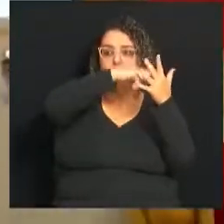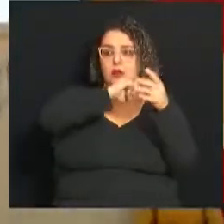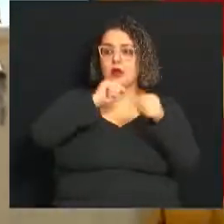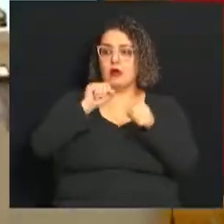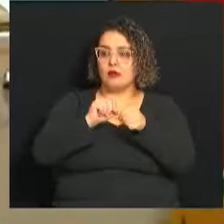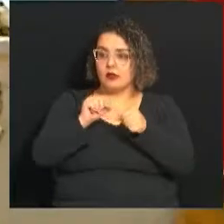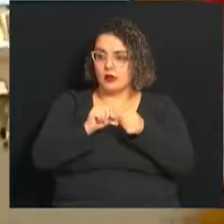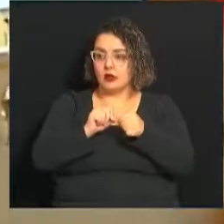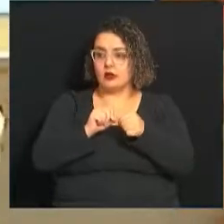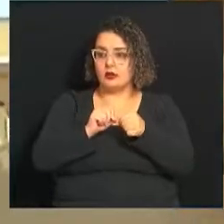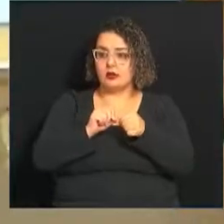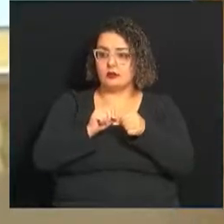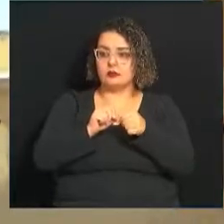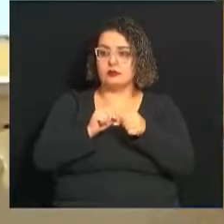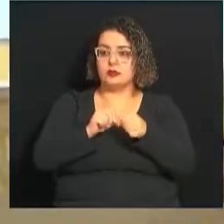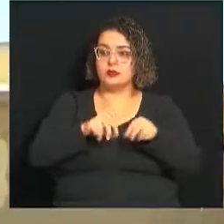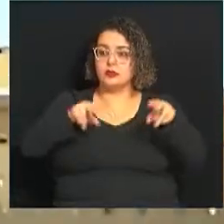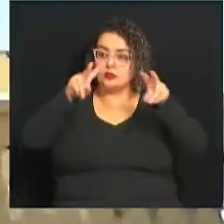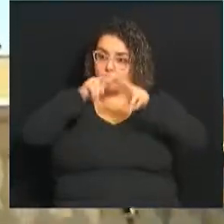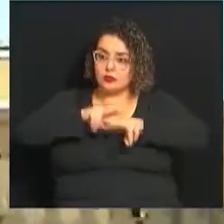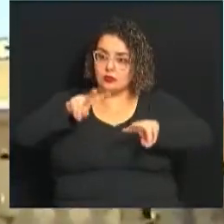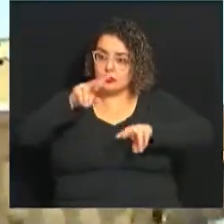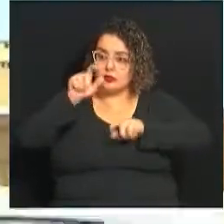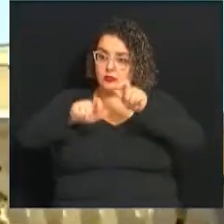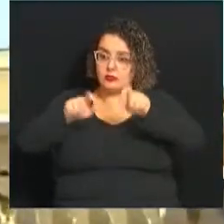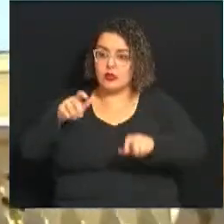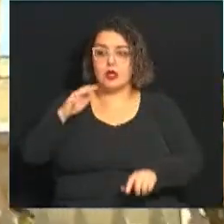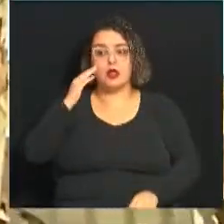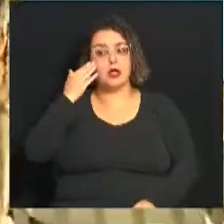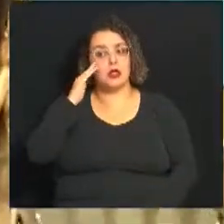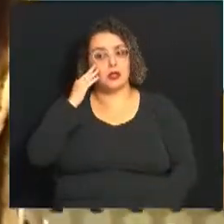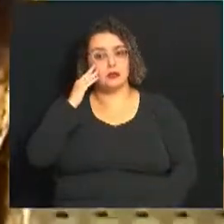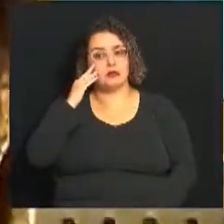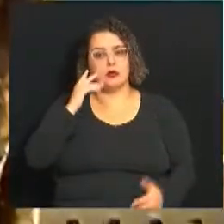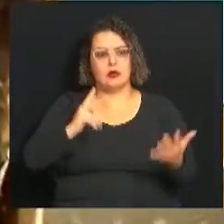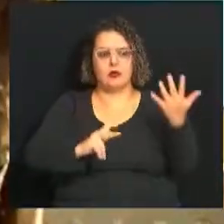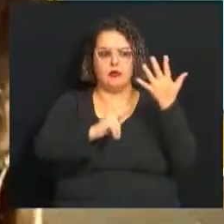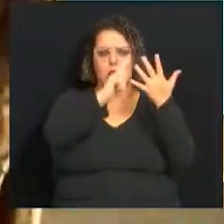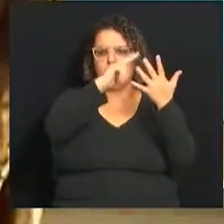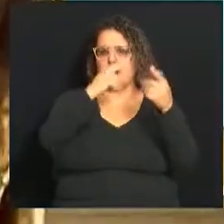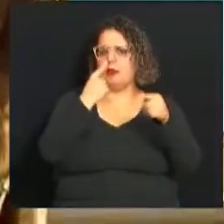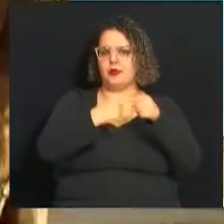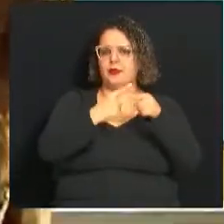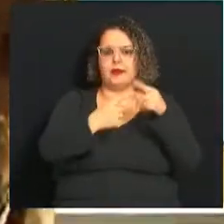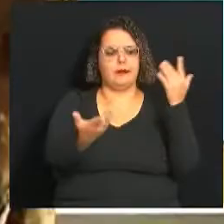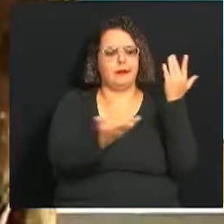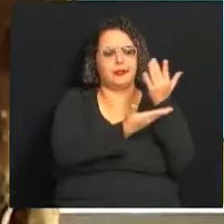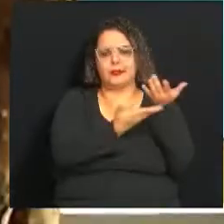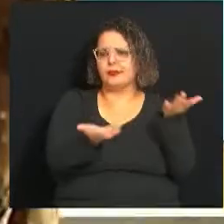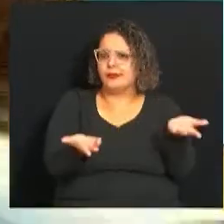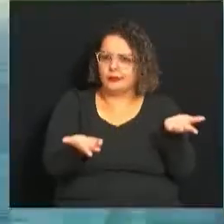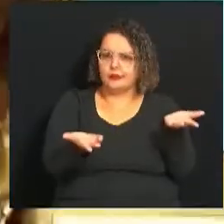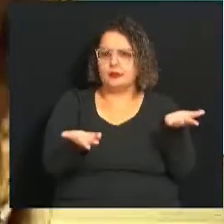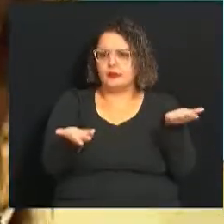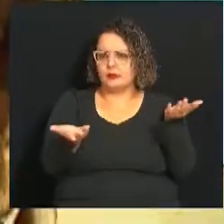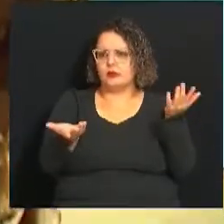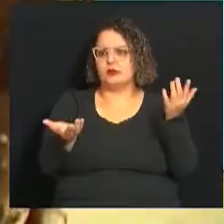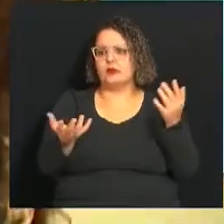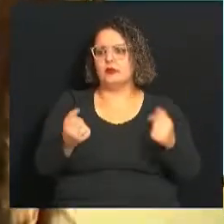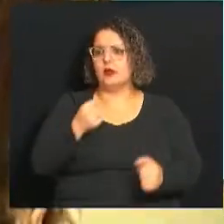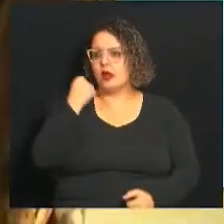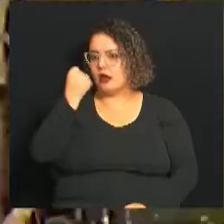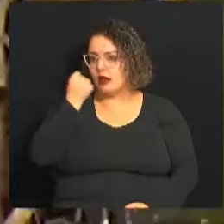que no olhar das pessoas, entende que são podas radicais, né? Que, em tese, agridem muito